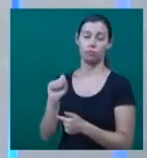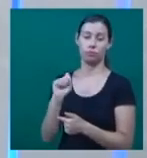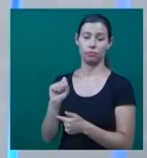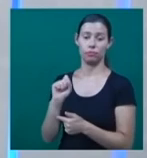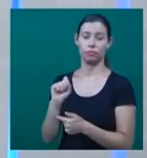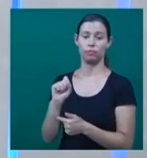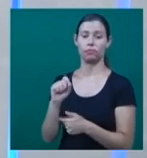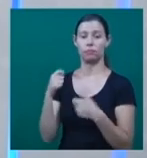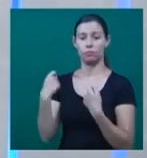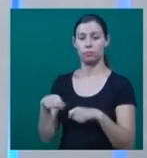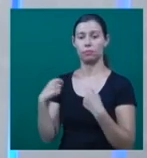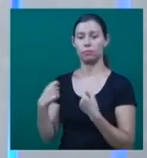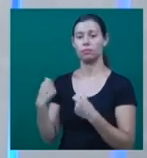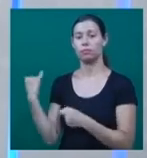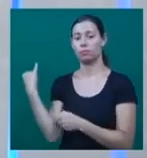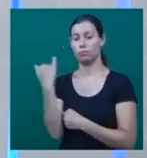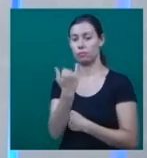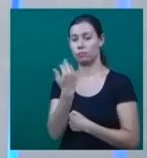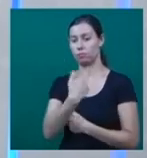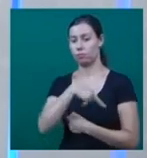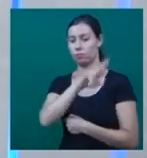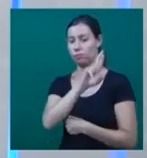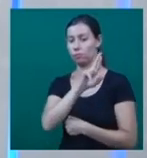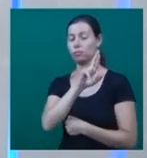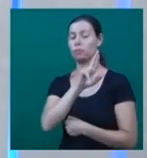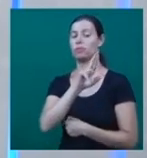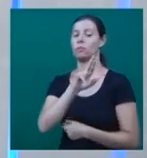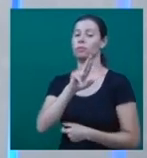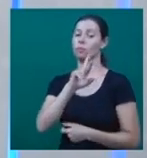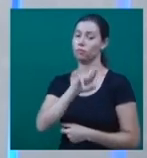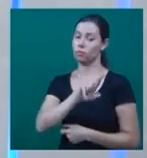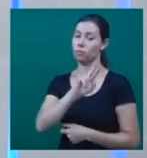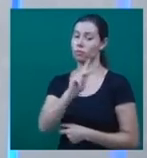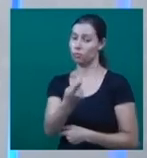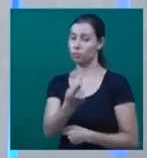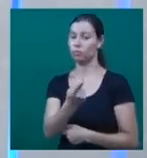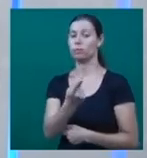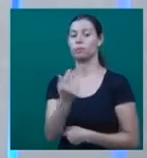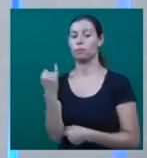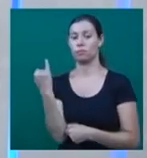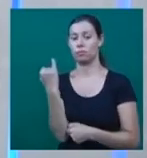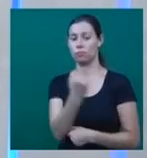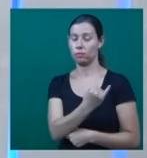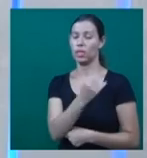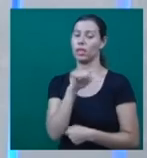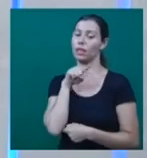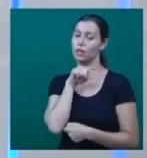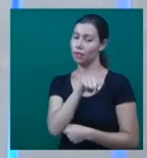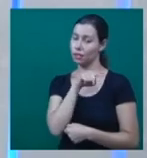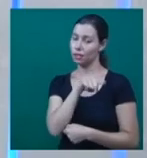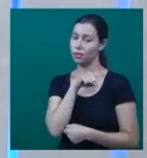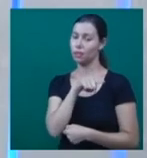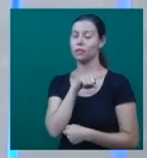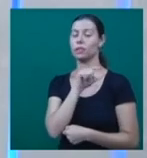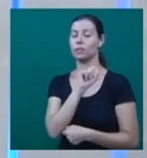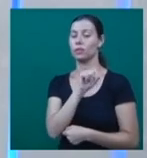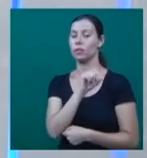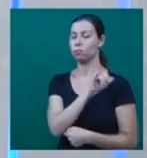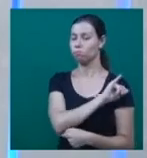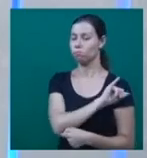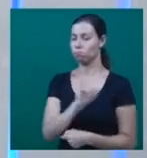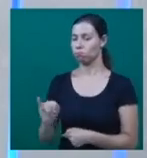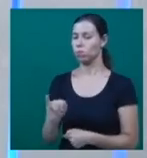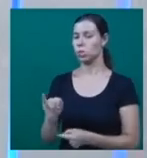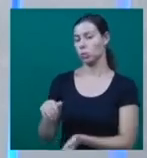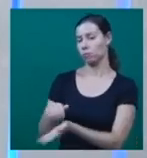deve ser comunicado à empresa, à chefia, uma coordenação, RH, alguém que possa tomar medidas para que aquilo seja punido,